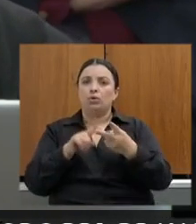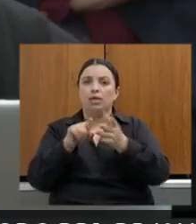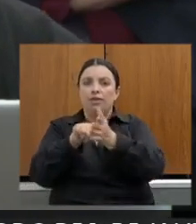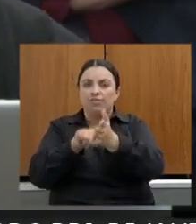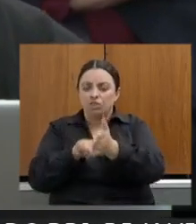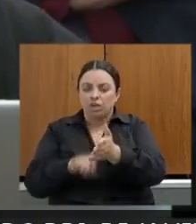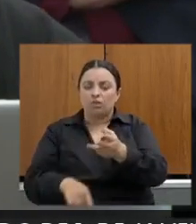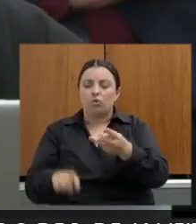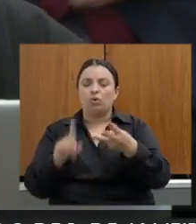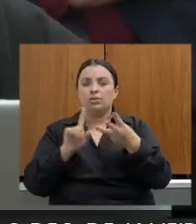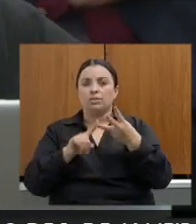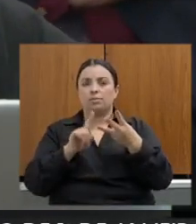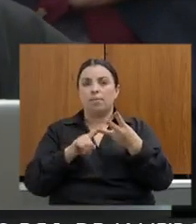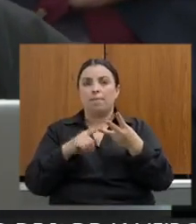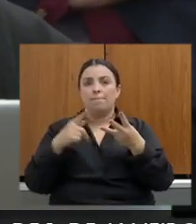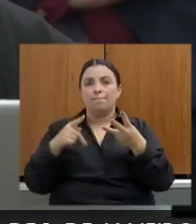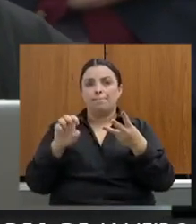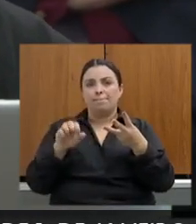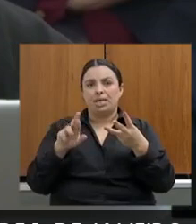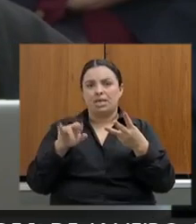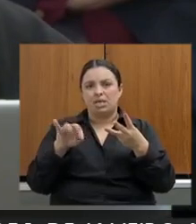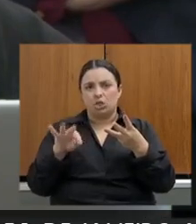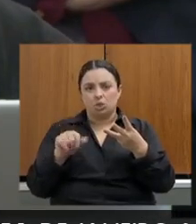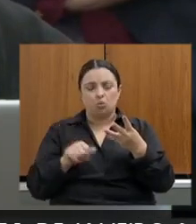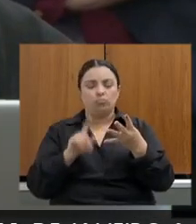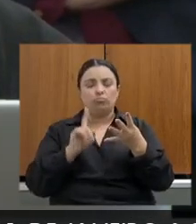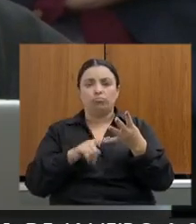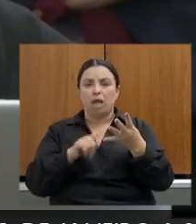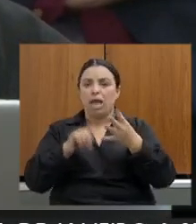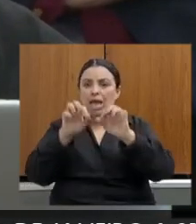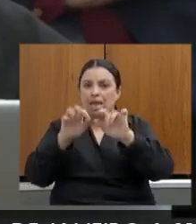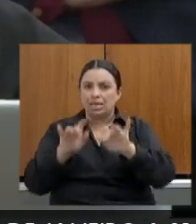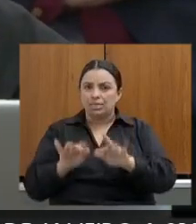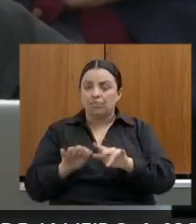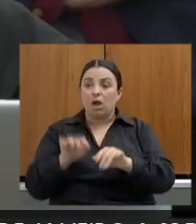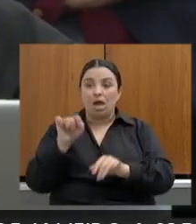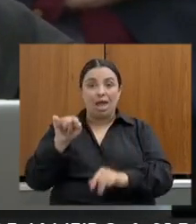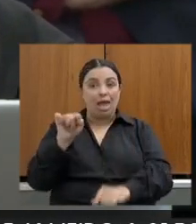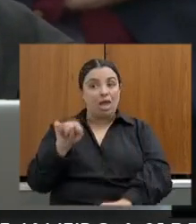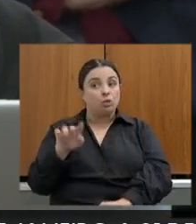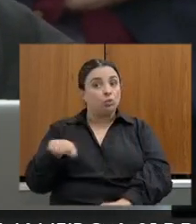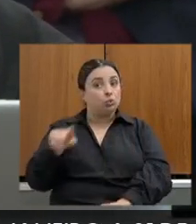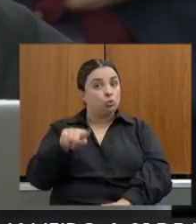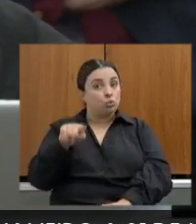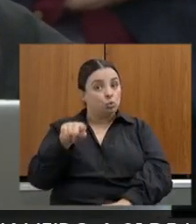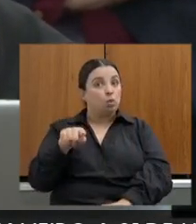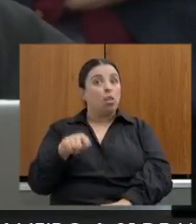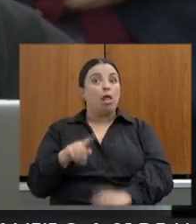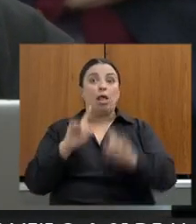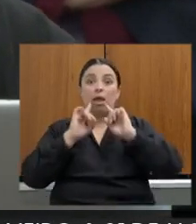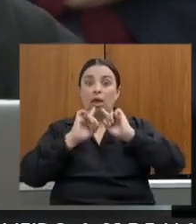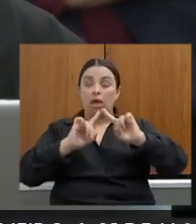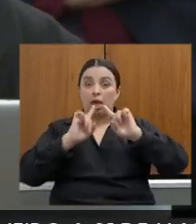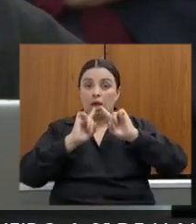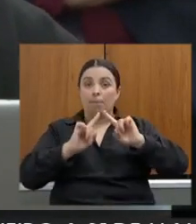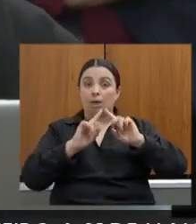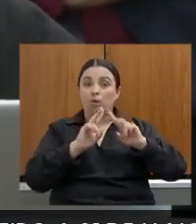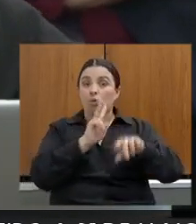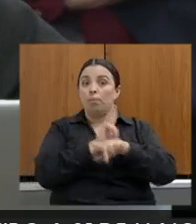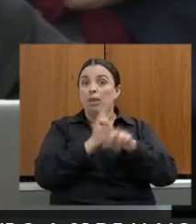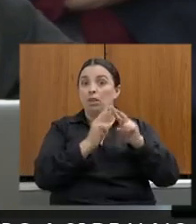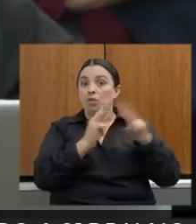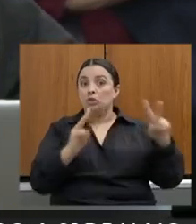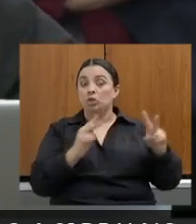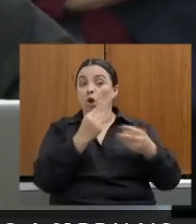e escrivães reclamando do plantão digital da forma que está colocar é óbvio